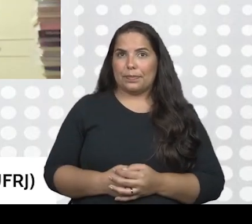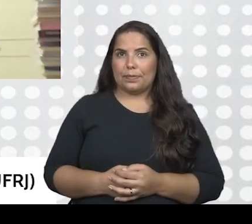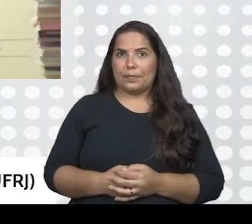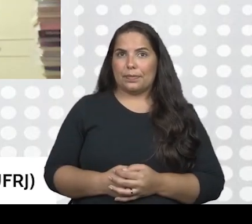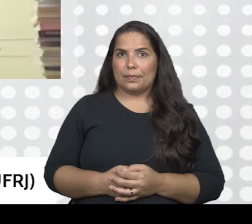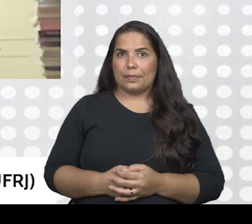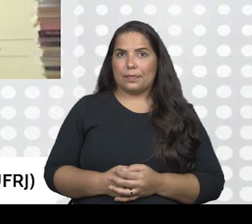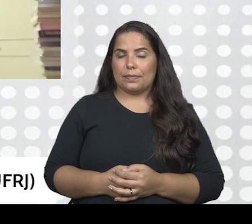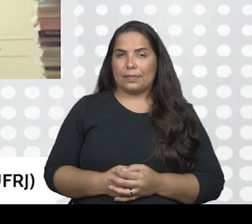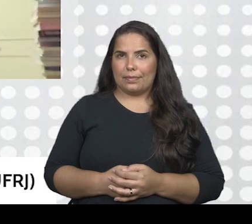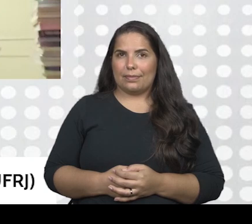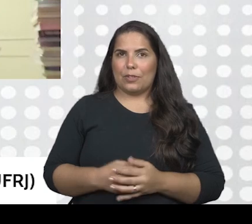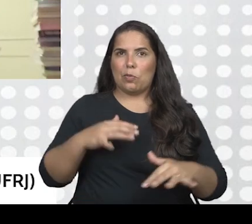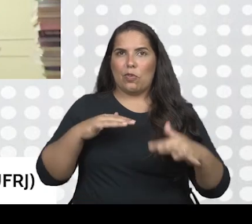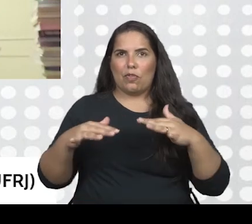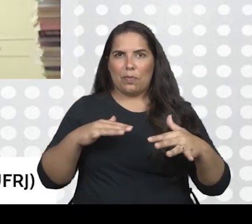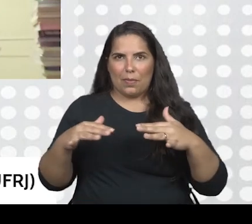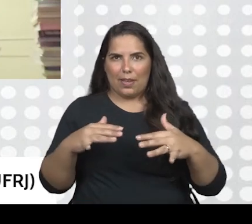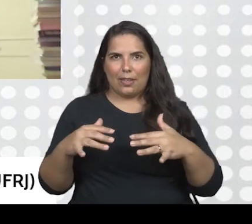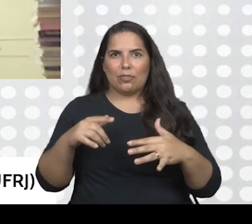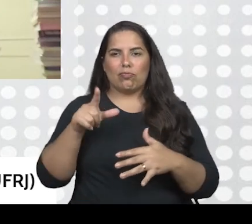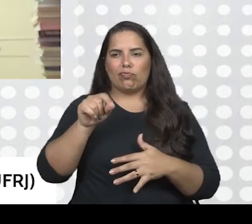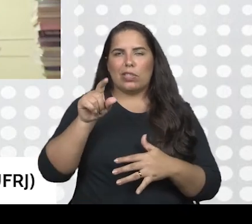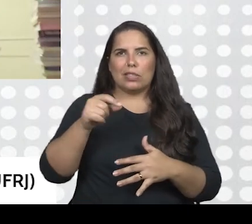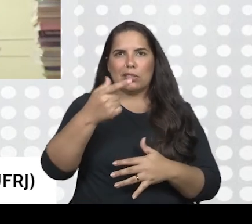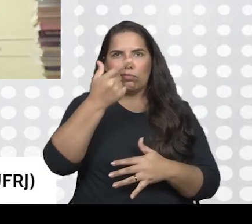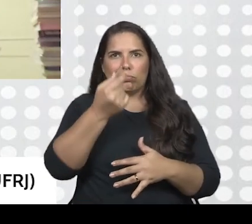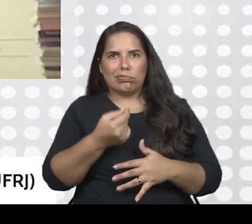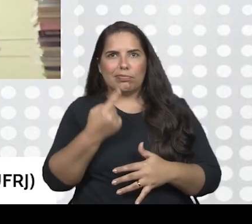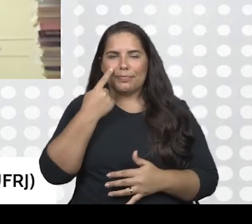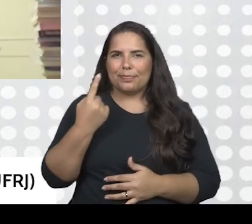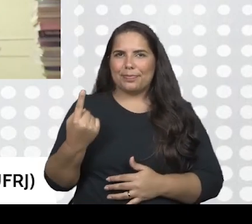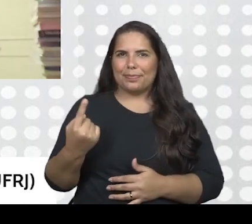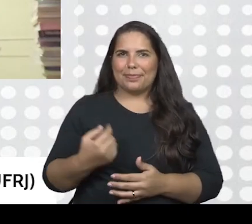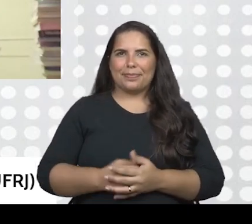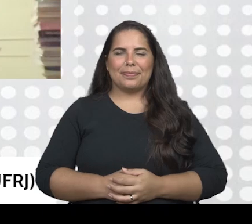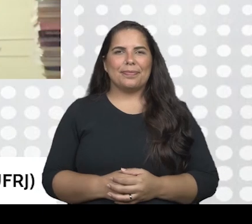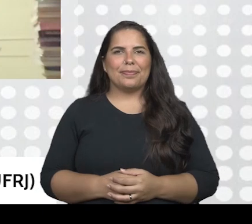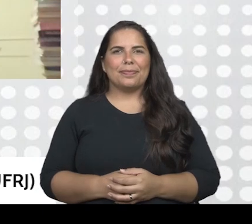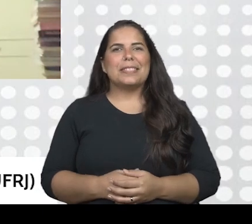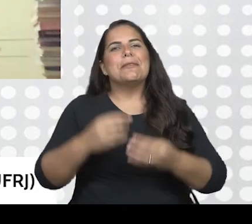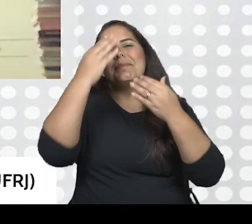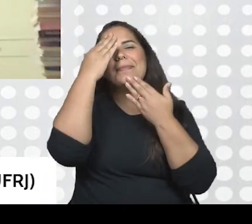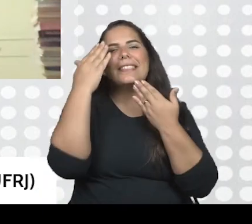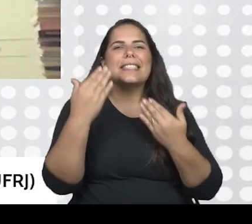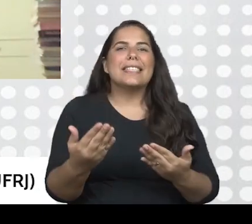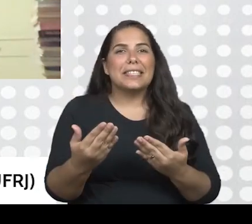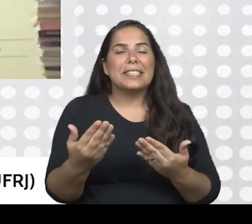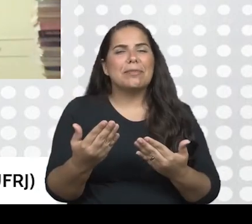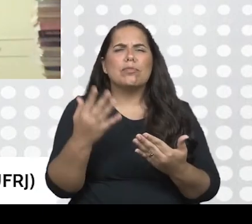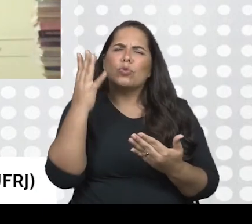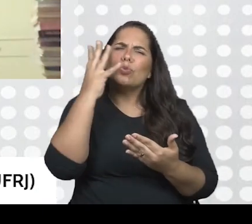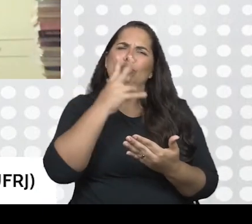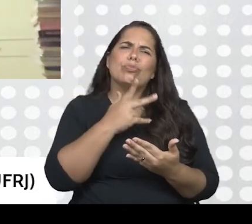pinça, seguindo aí o movimento do lenço no pescoço. Muito obrigada, né? Eu acho